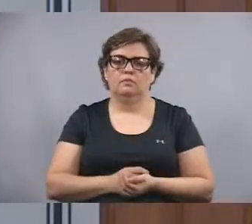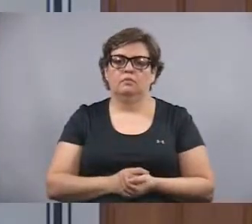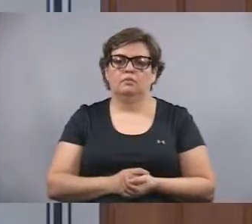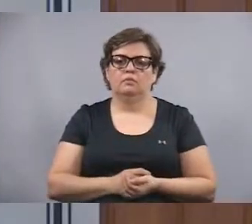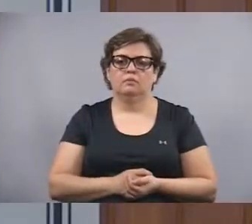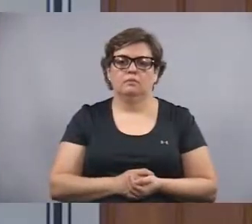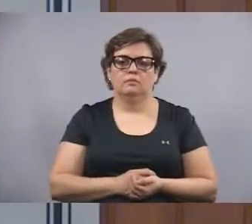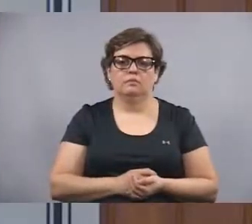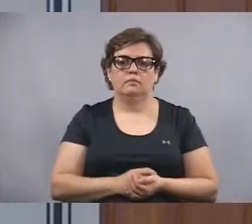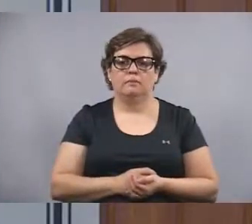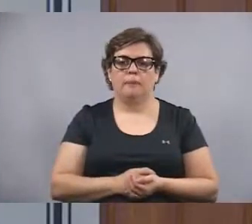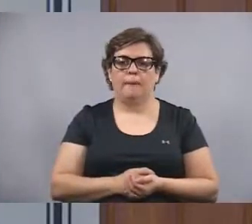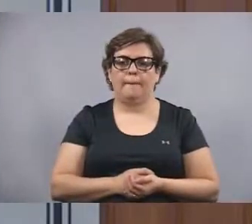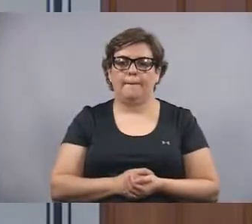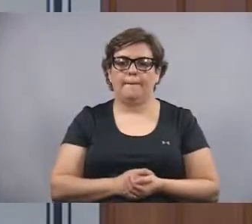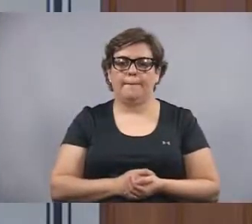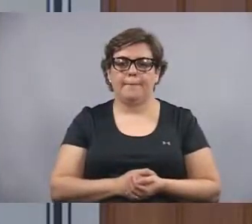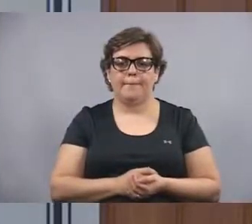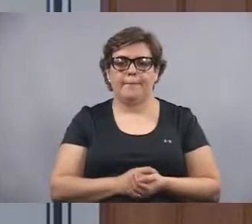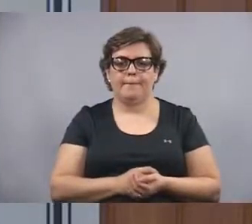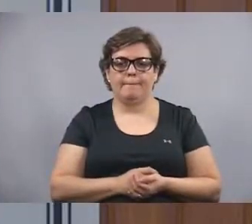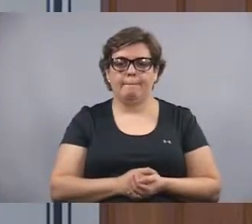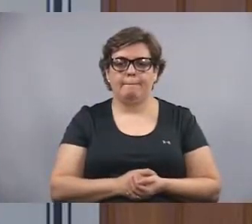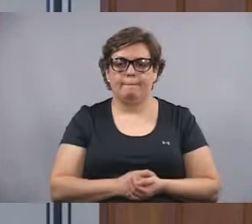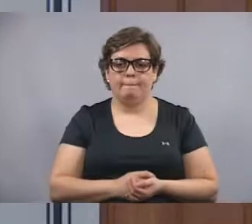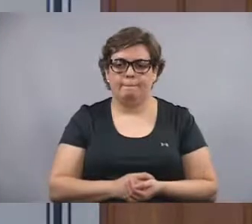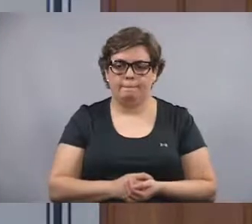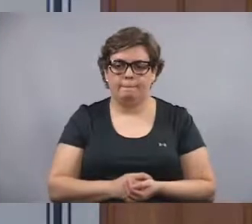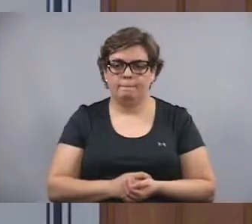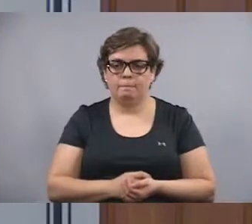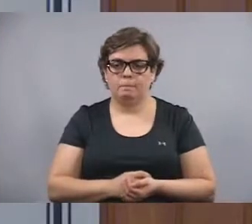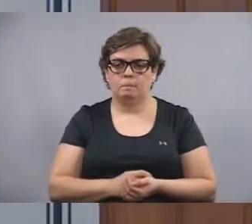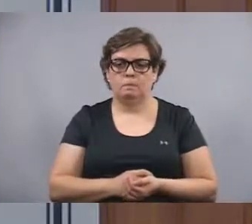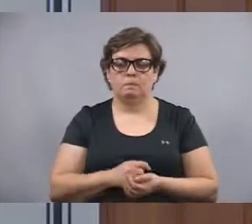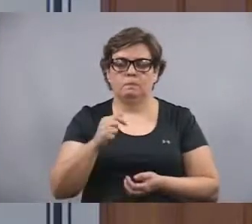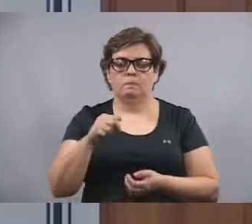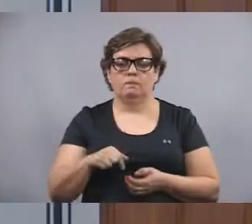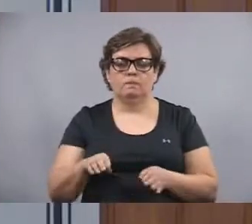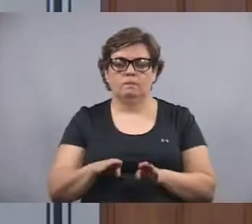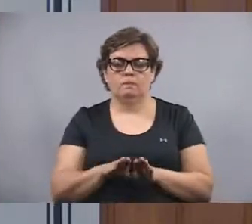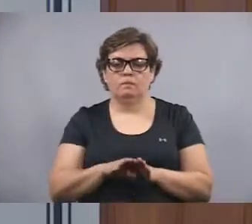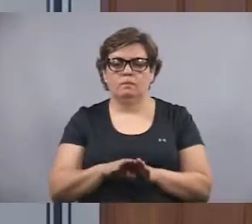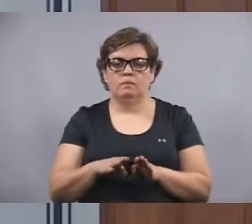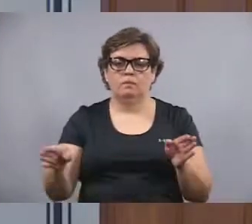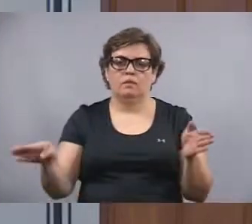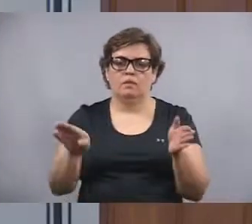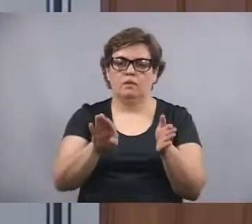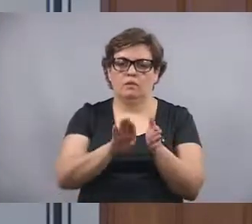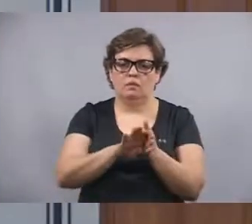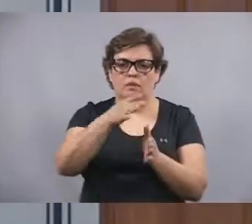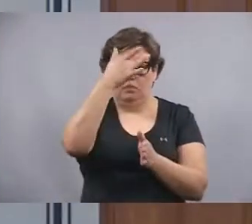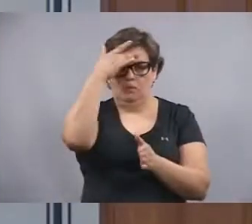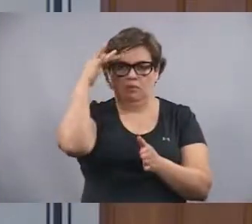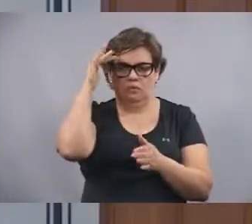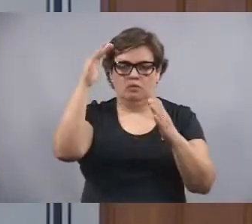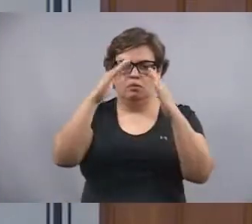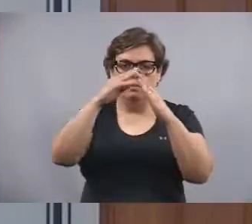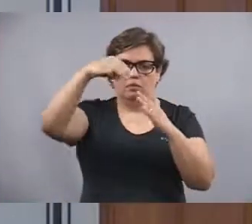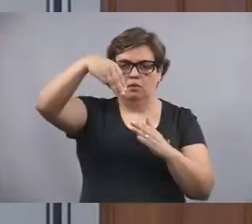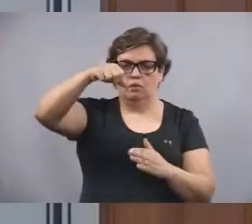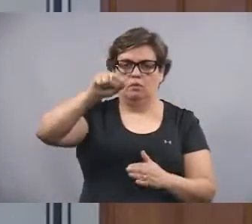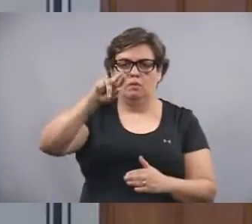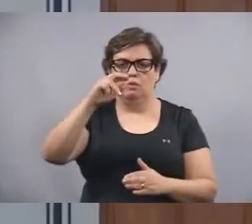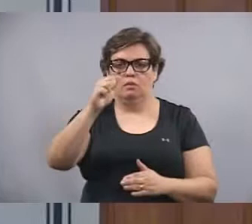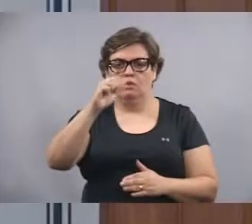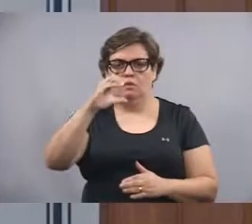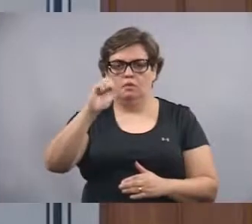que não havia sido complementada. Aqui também passou moradores do Jardim Maracá falando sobre